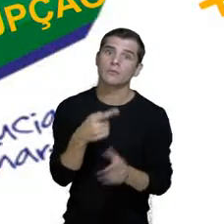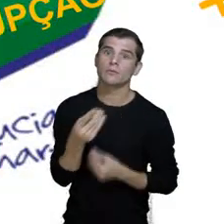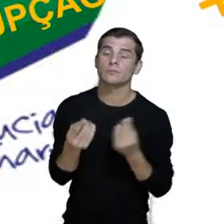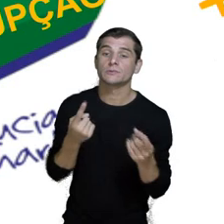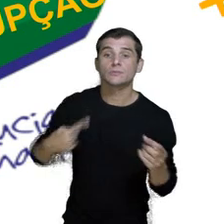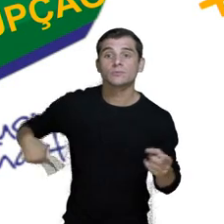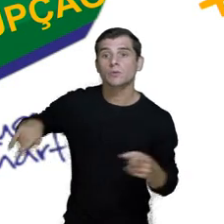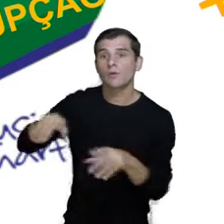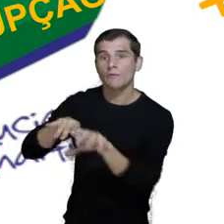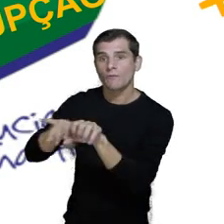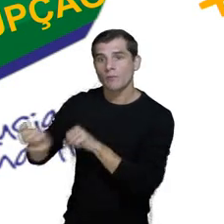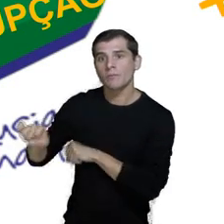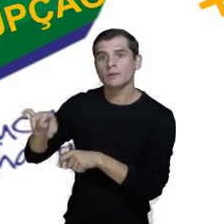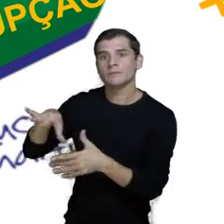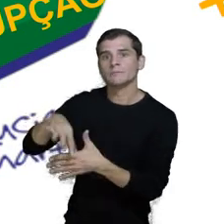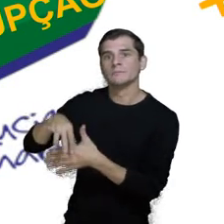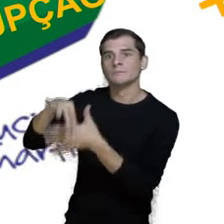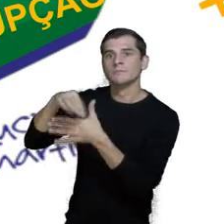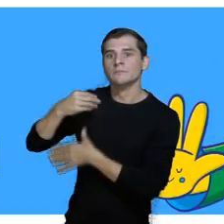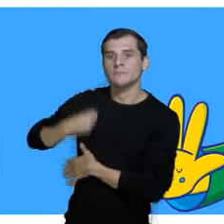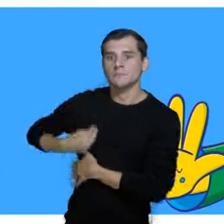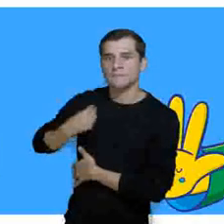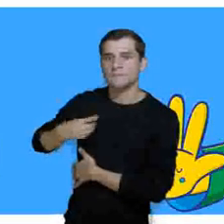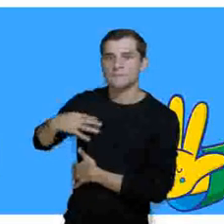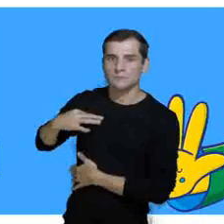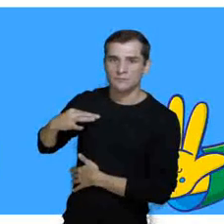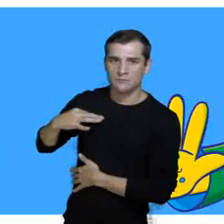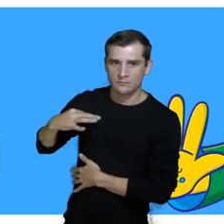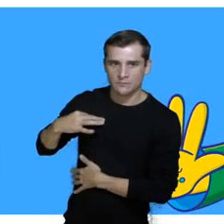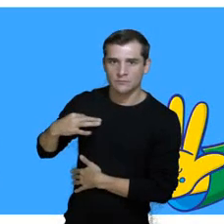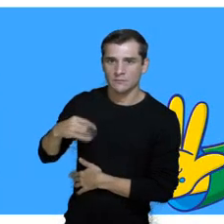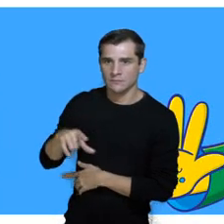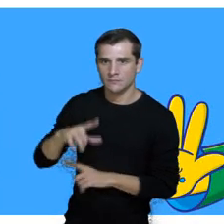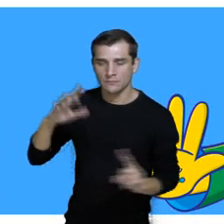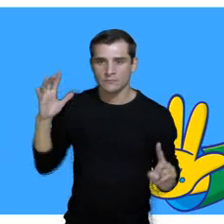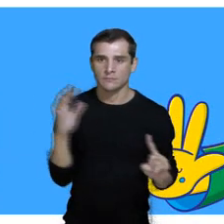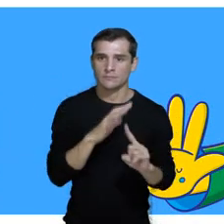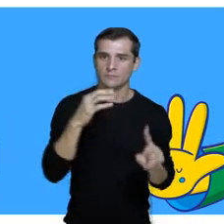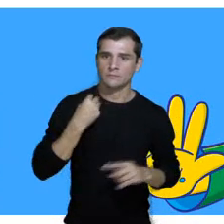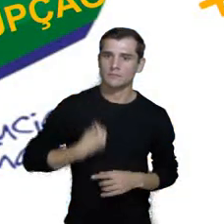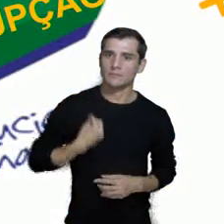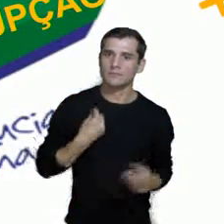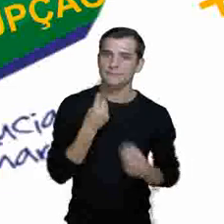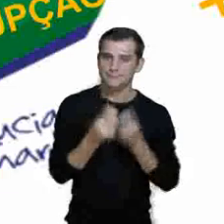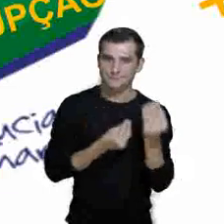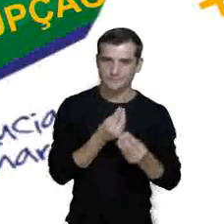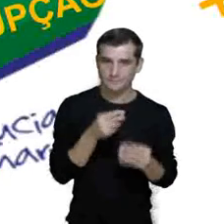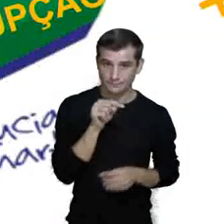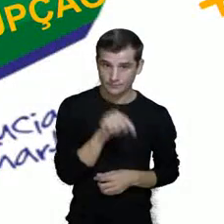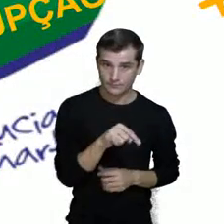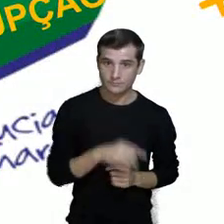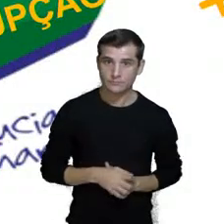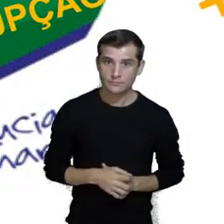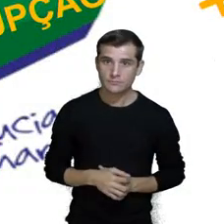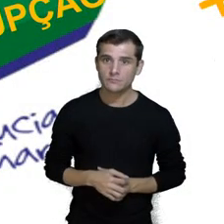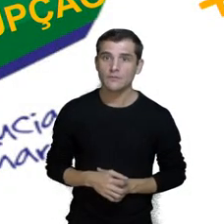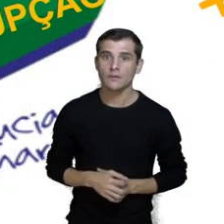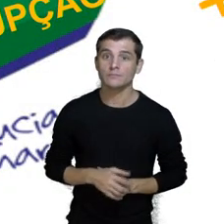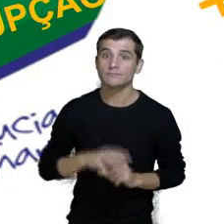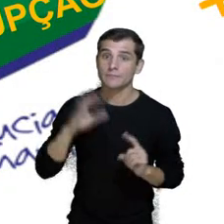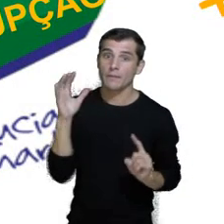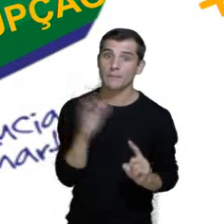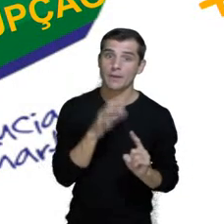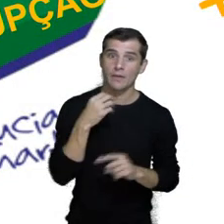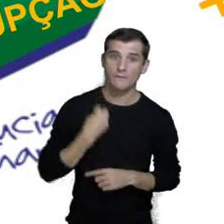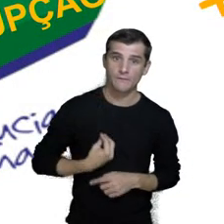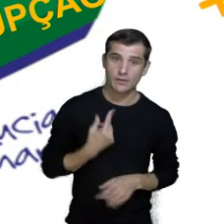de líderes eh voluntários né impactando vidas pode votar impactando vidas e combatendo a